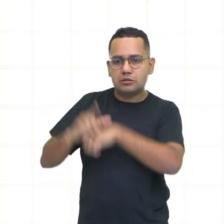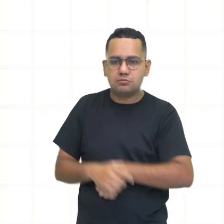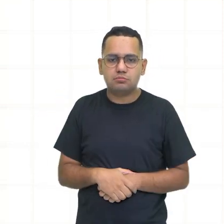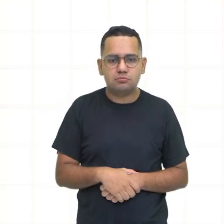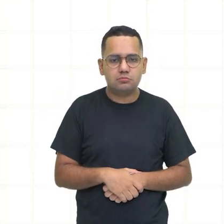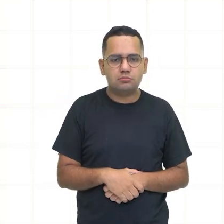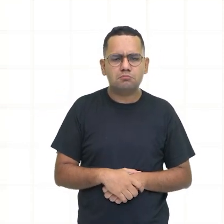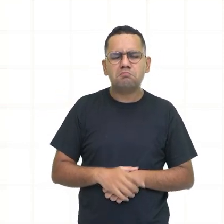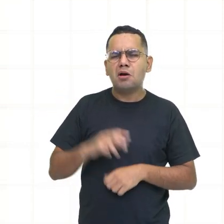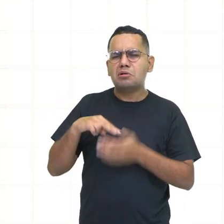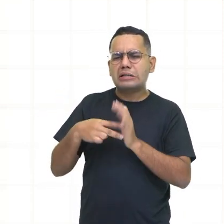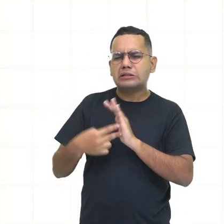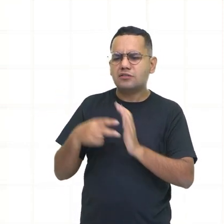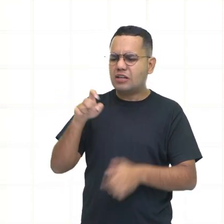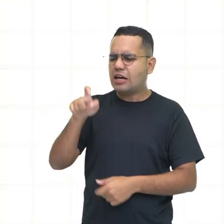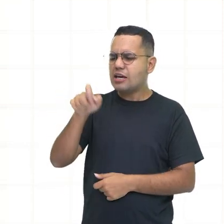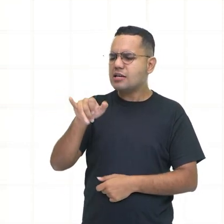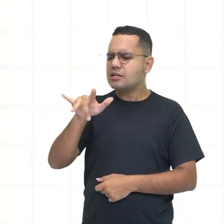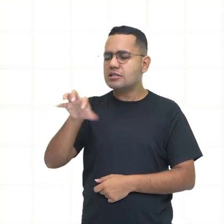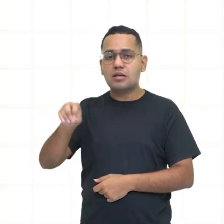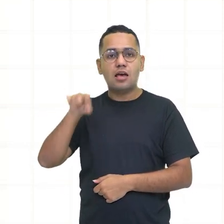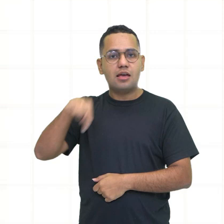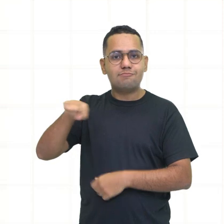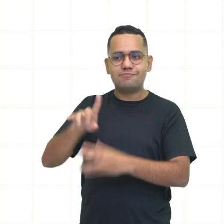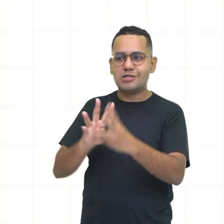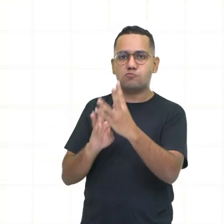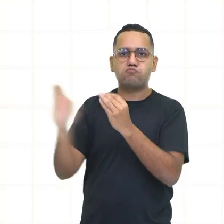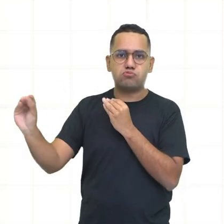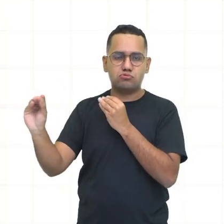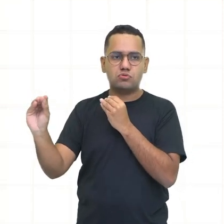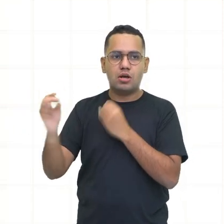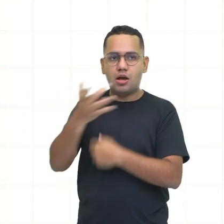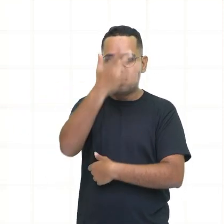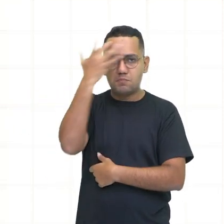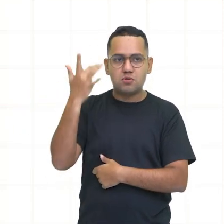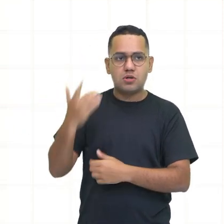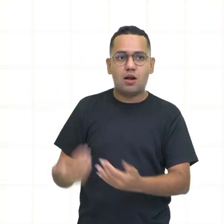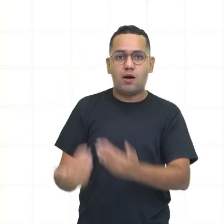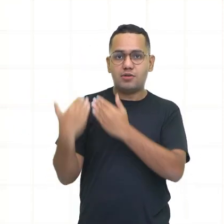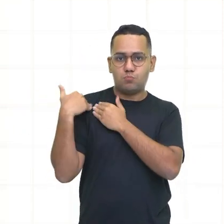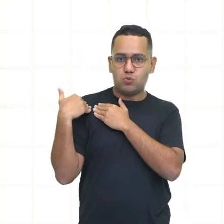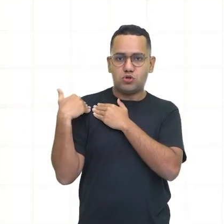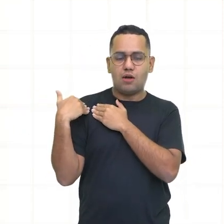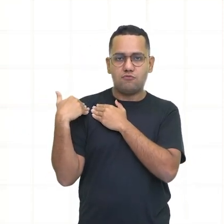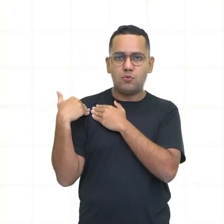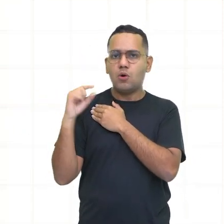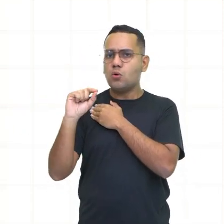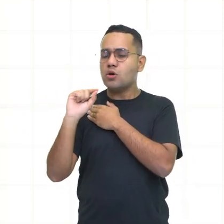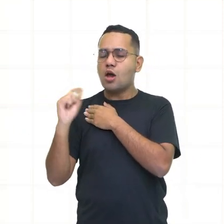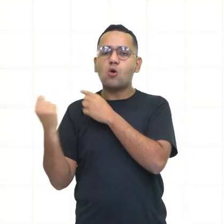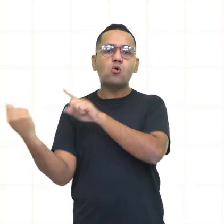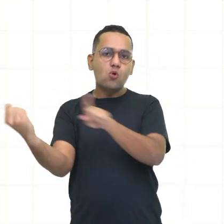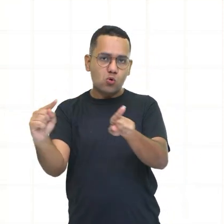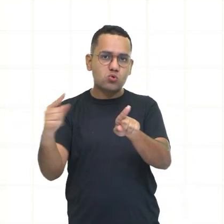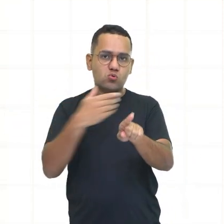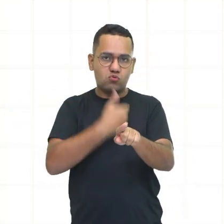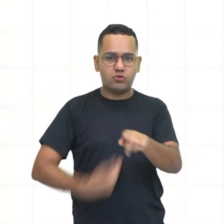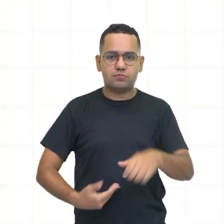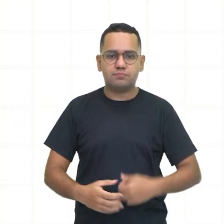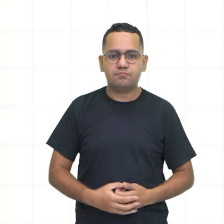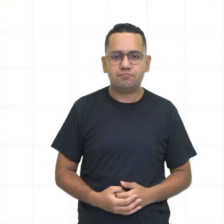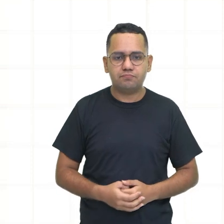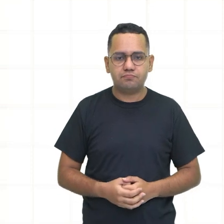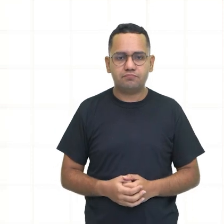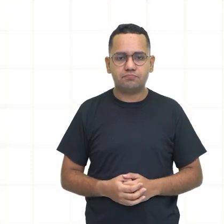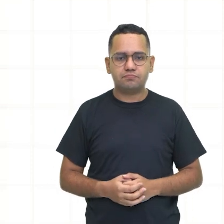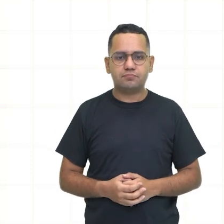Exílio é que eles foram expulsos do território por estarem presentes, né, na liderança deste movimento que foi contra o governo